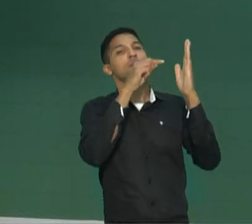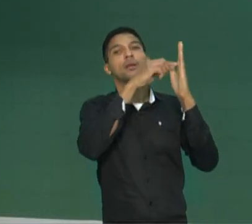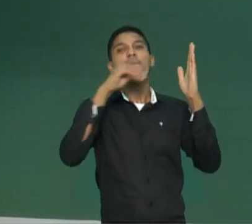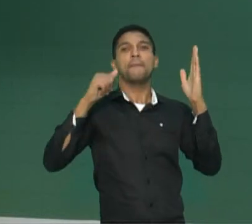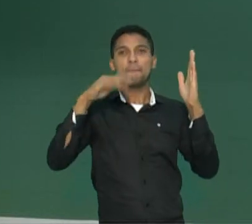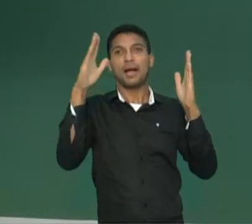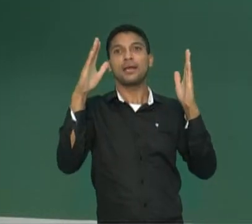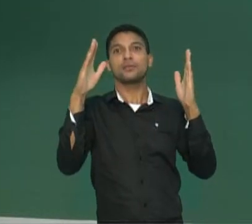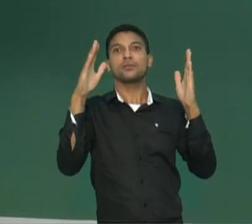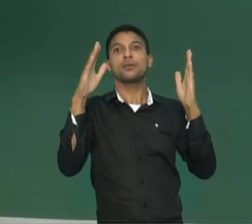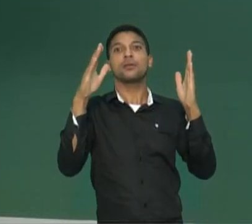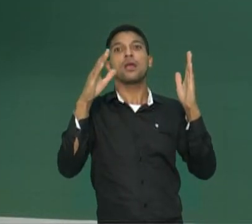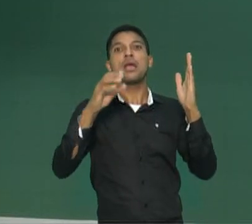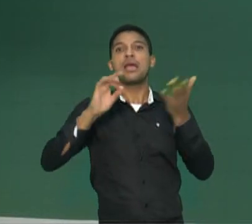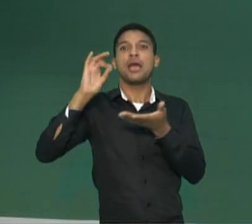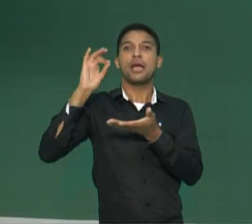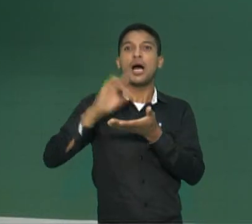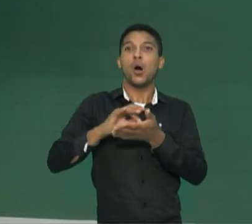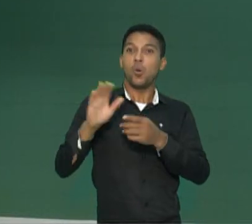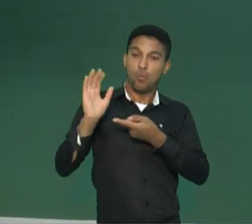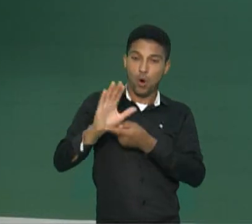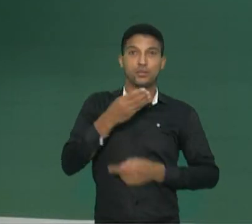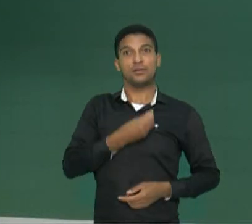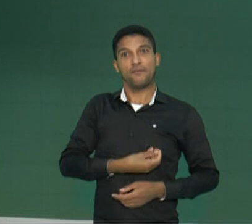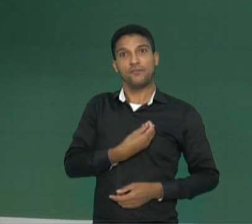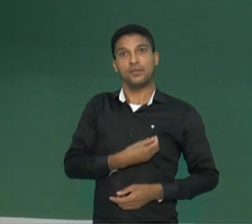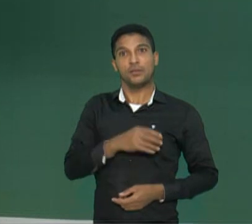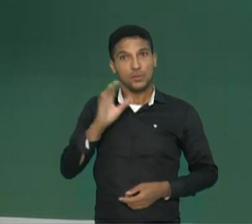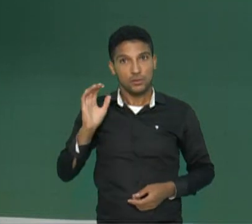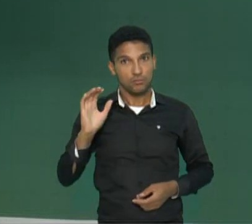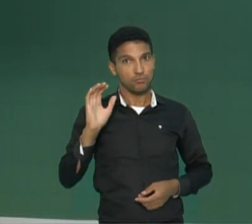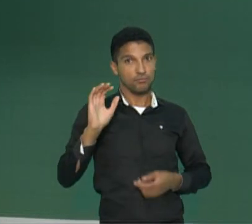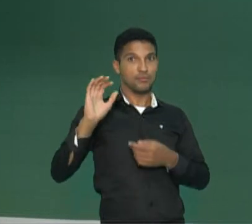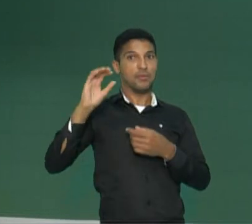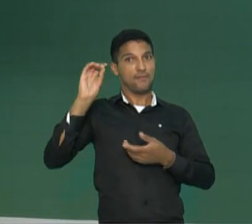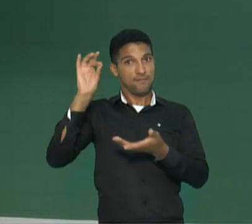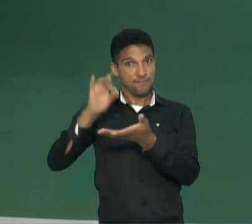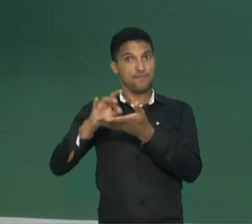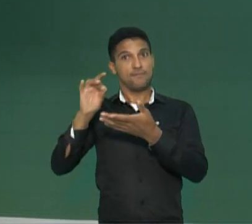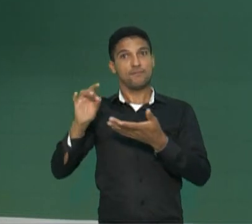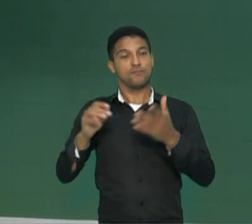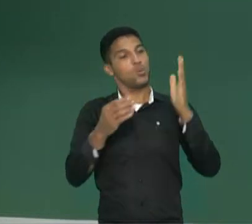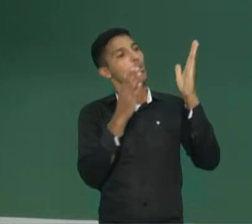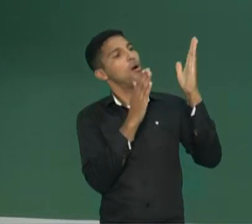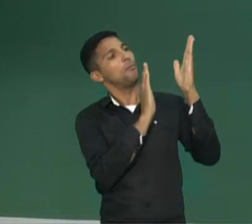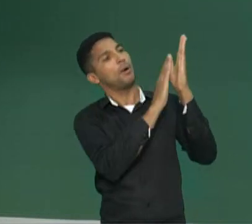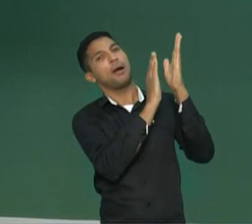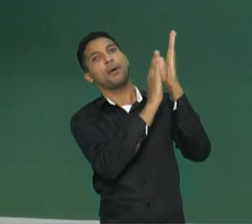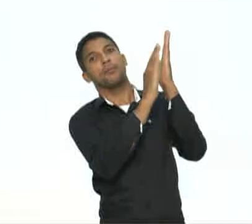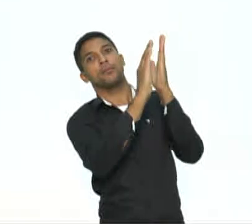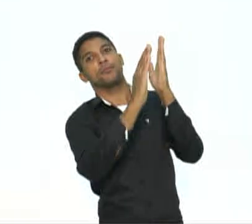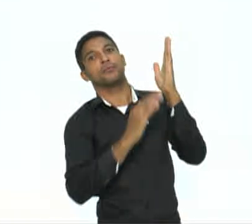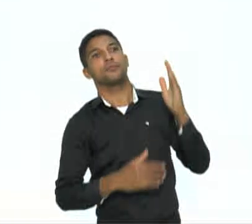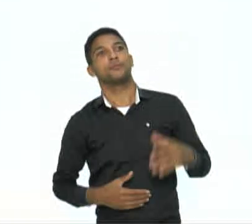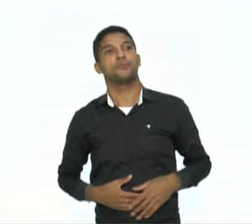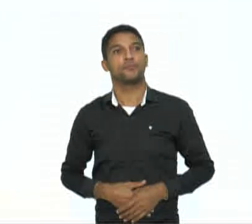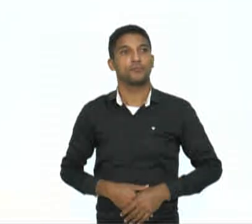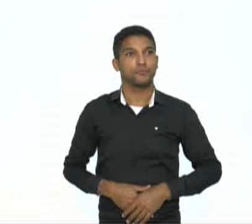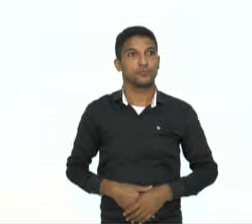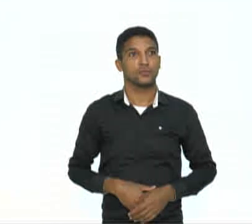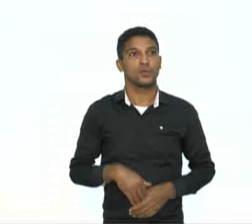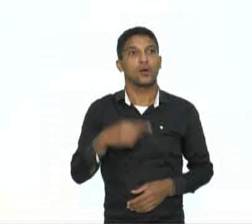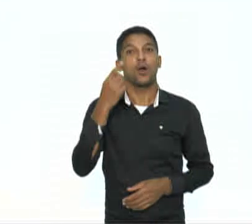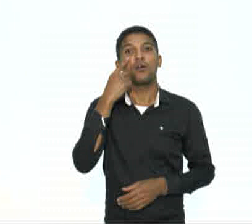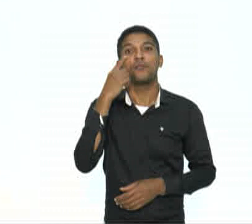de educar, porque a gente fala de uma época onde muitos não sabiam ler, tá? Então está aqui o último